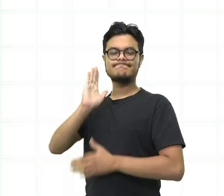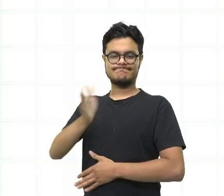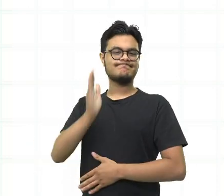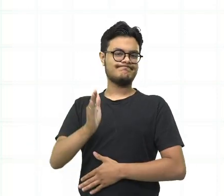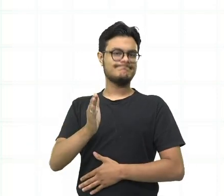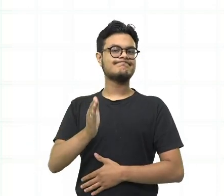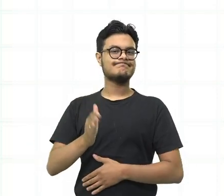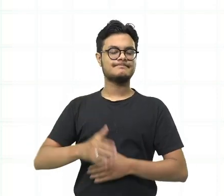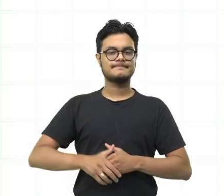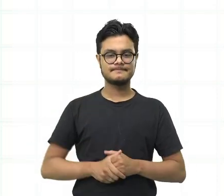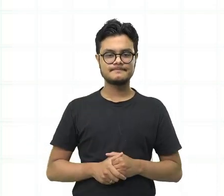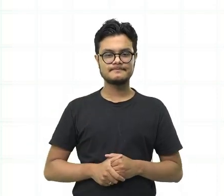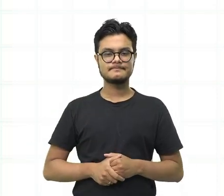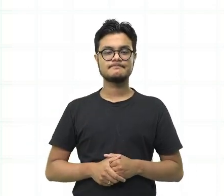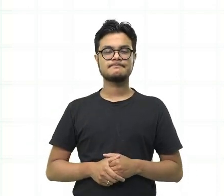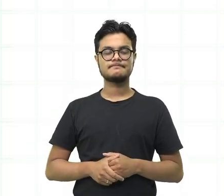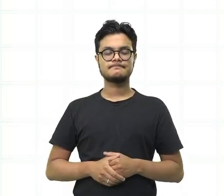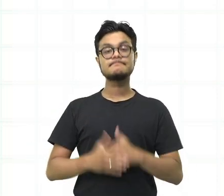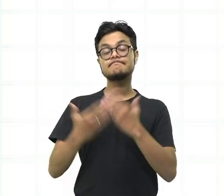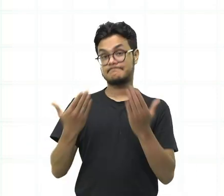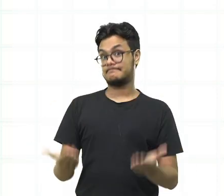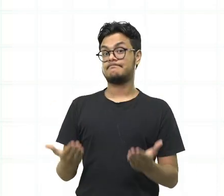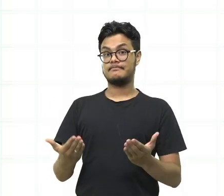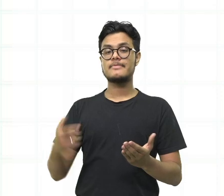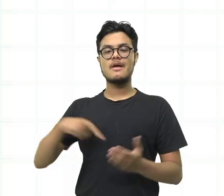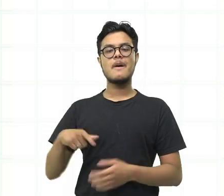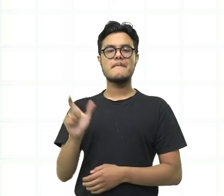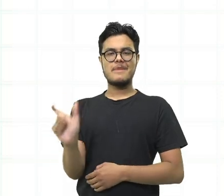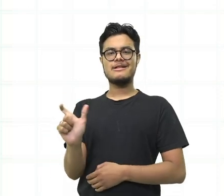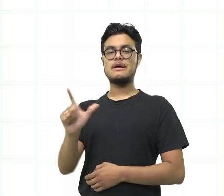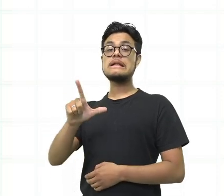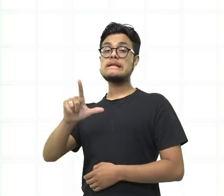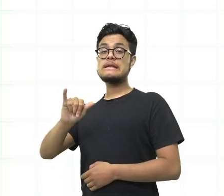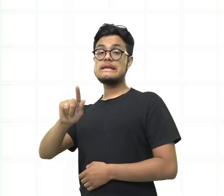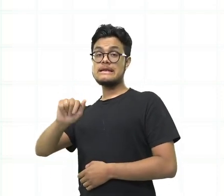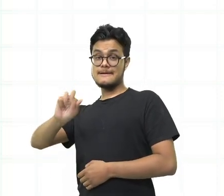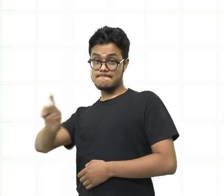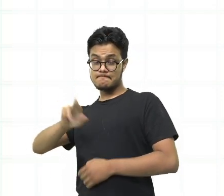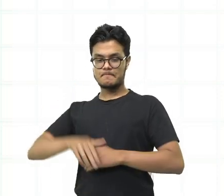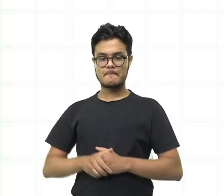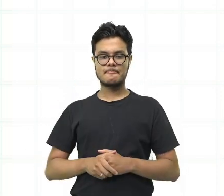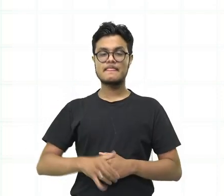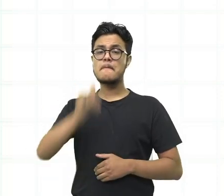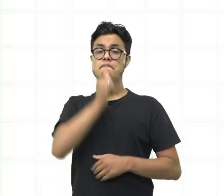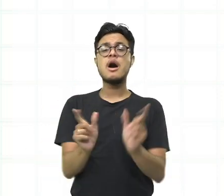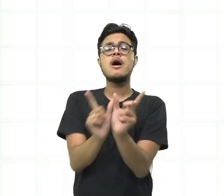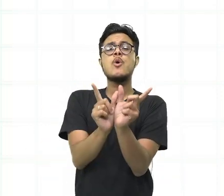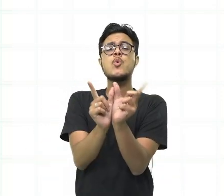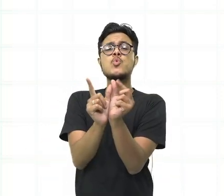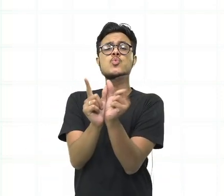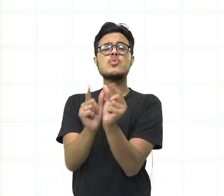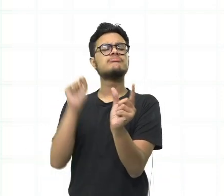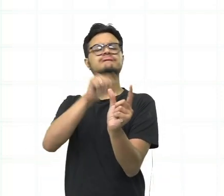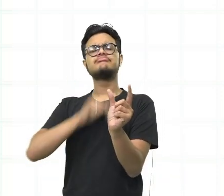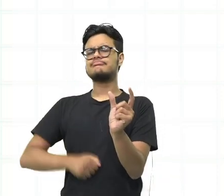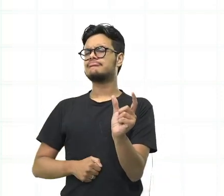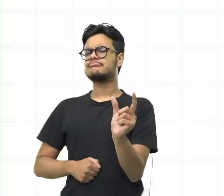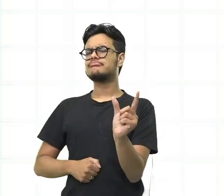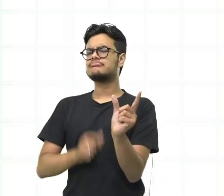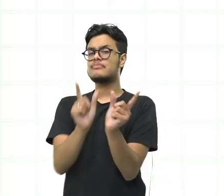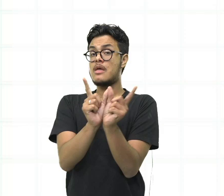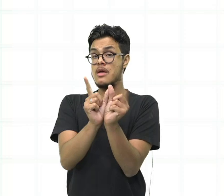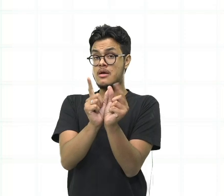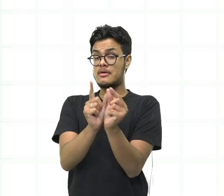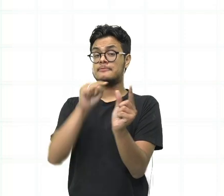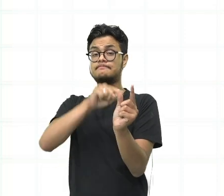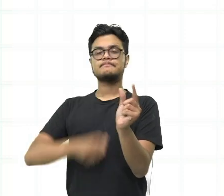do radical, no caso aqui da nossa palavra primitiva. Já o sufixo, que é um afixo,